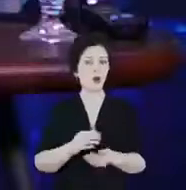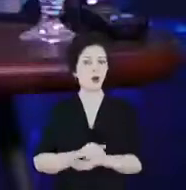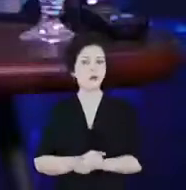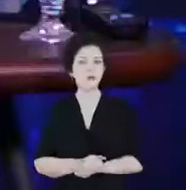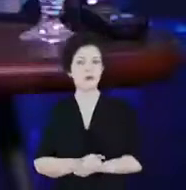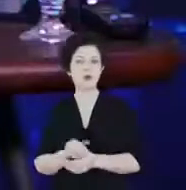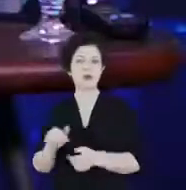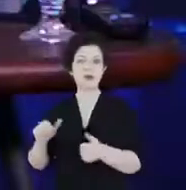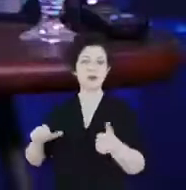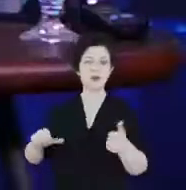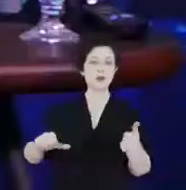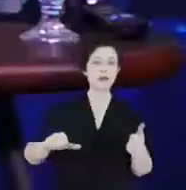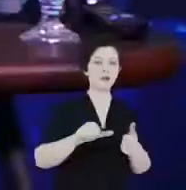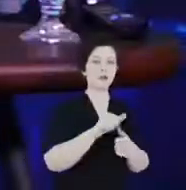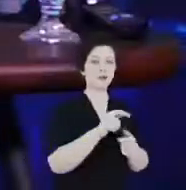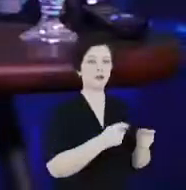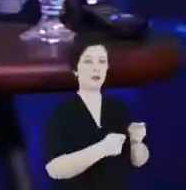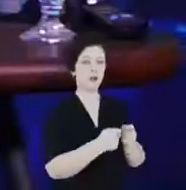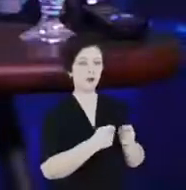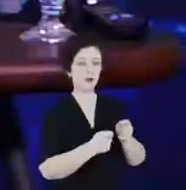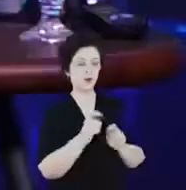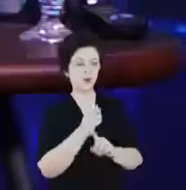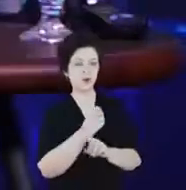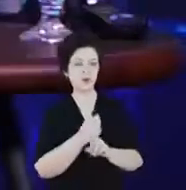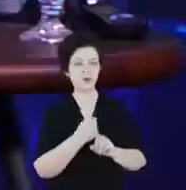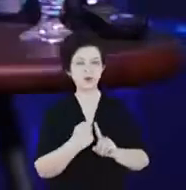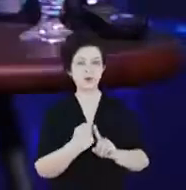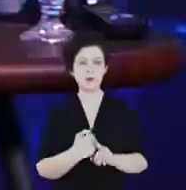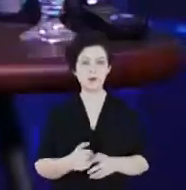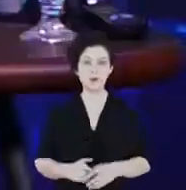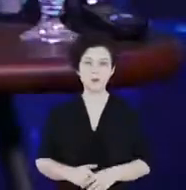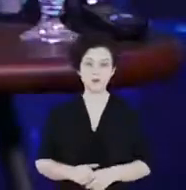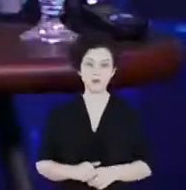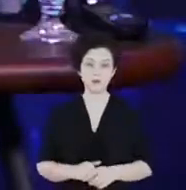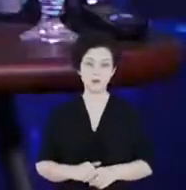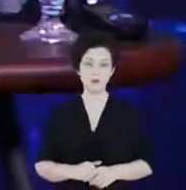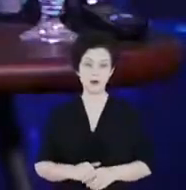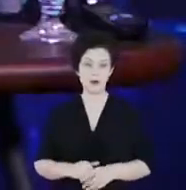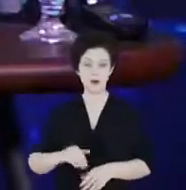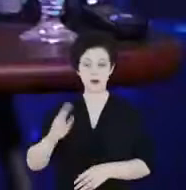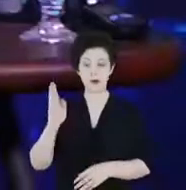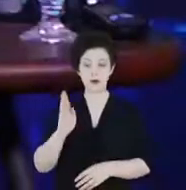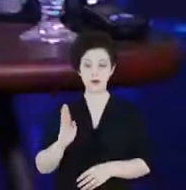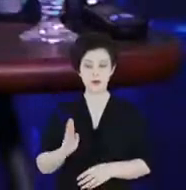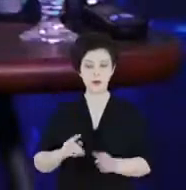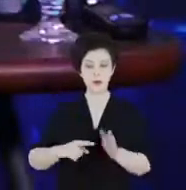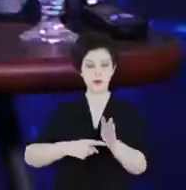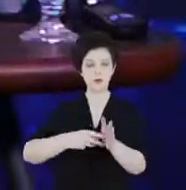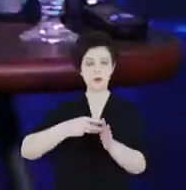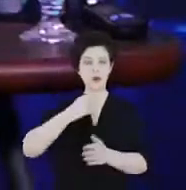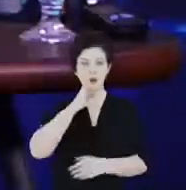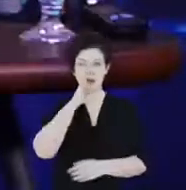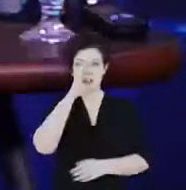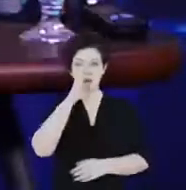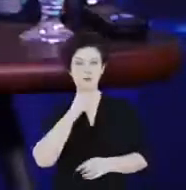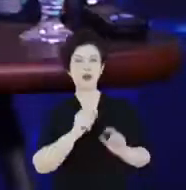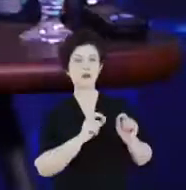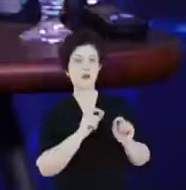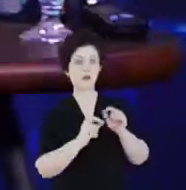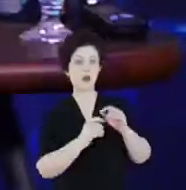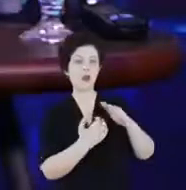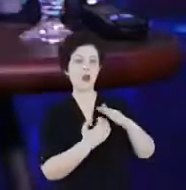transformação econômica, essa transformação social e colocar o Brasil como um dos principais players nesse processo,